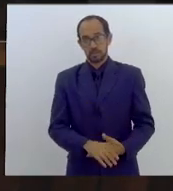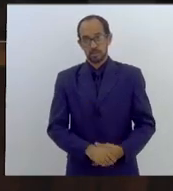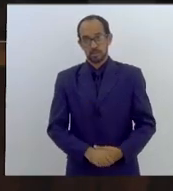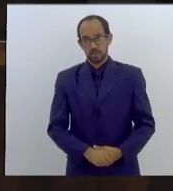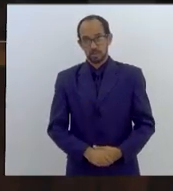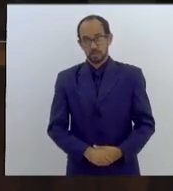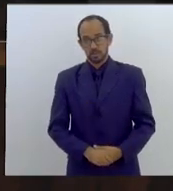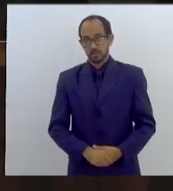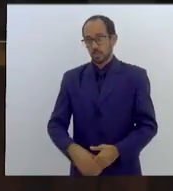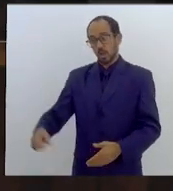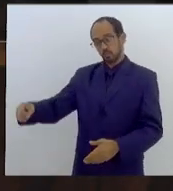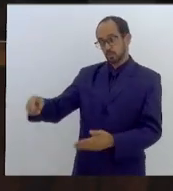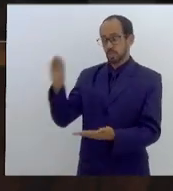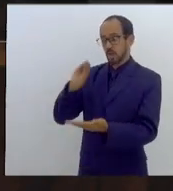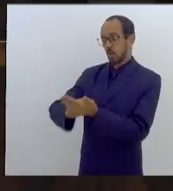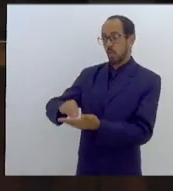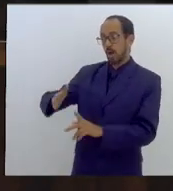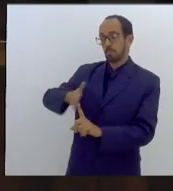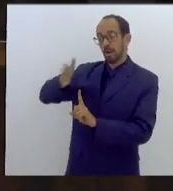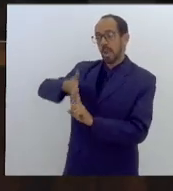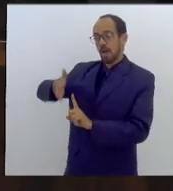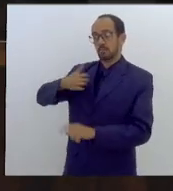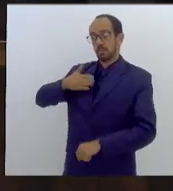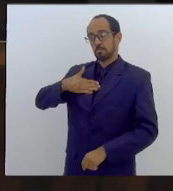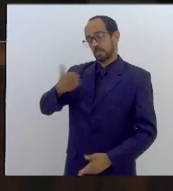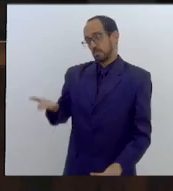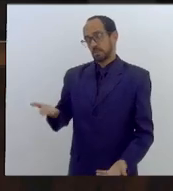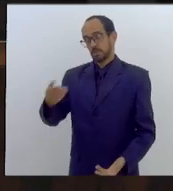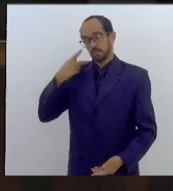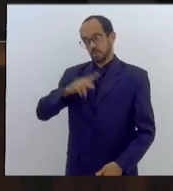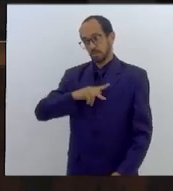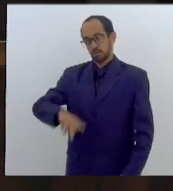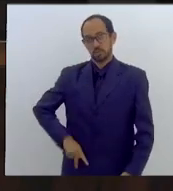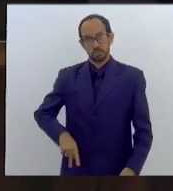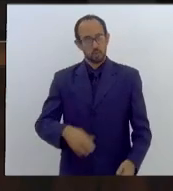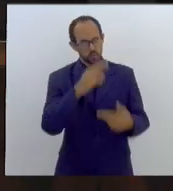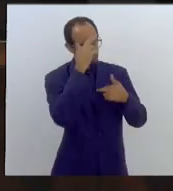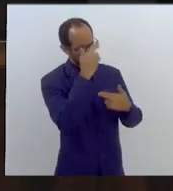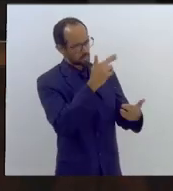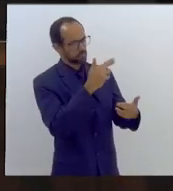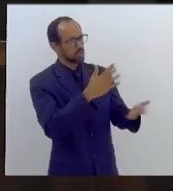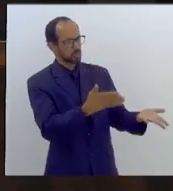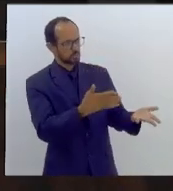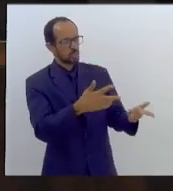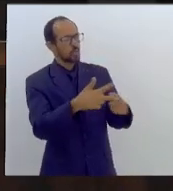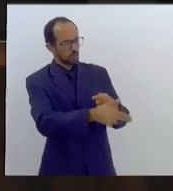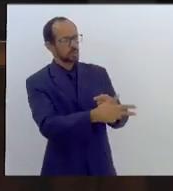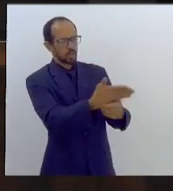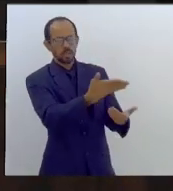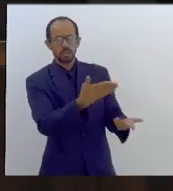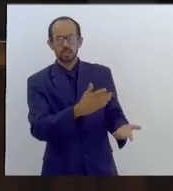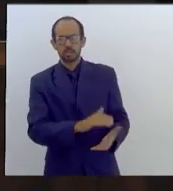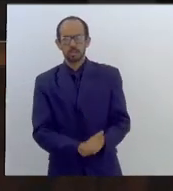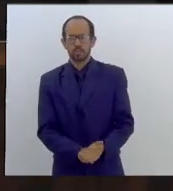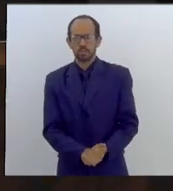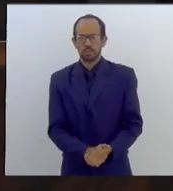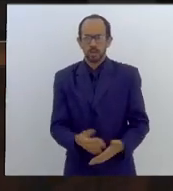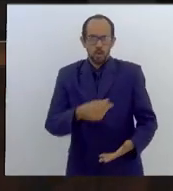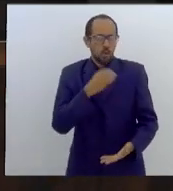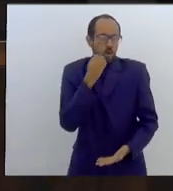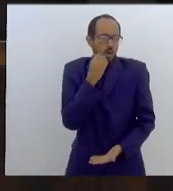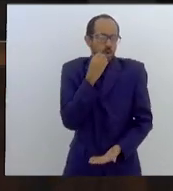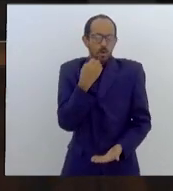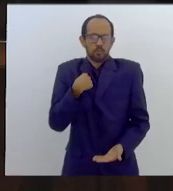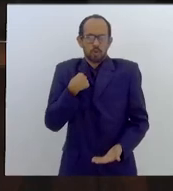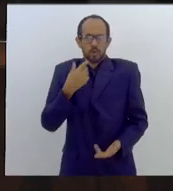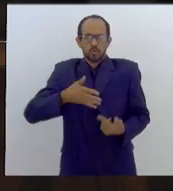todo respeito. Com todo respeito. Com todo respeito. Sim, cortei. Tomei, claro, porque eu estou falando, eu